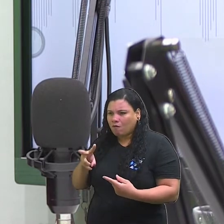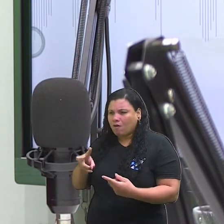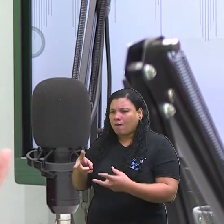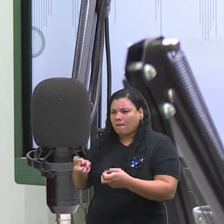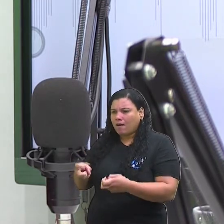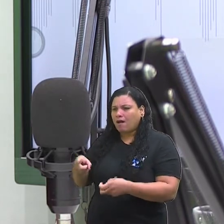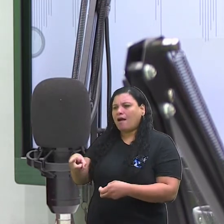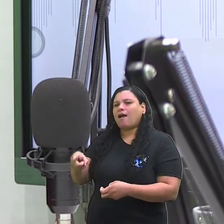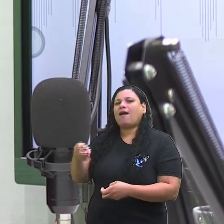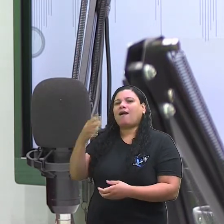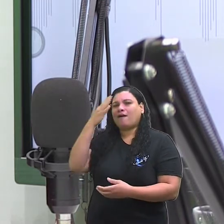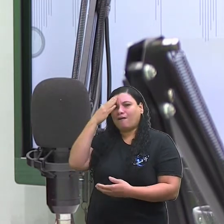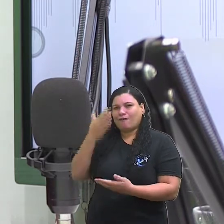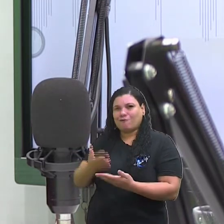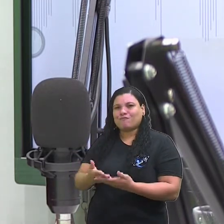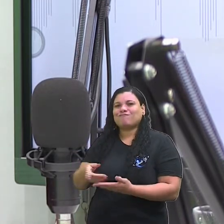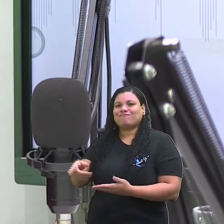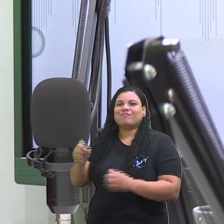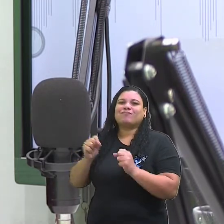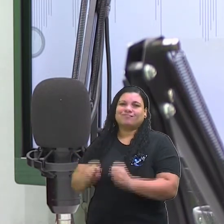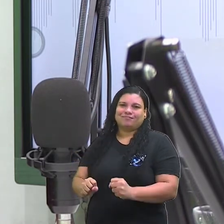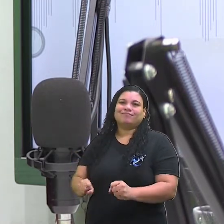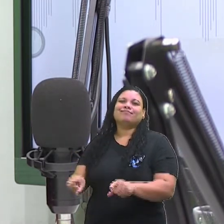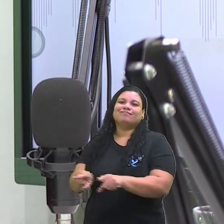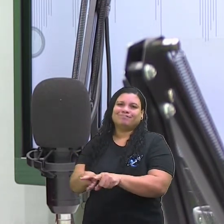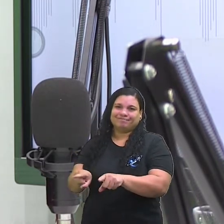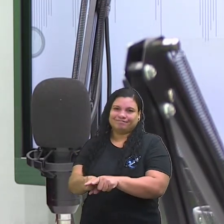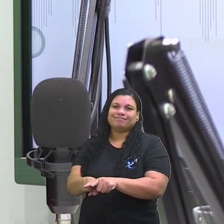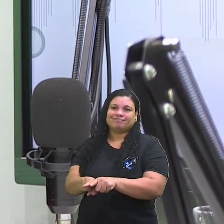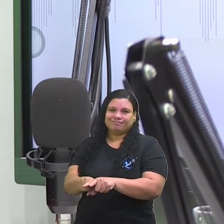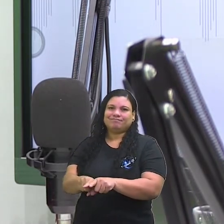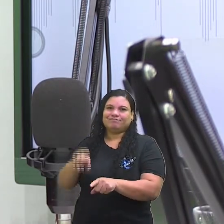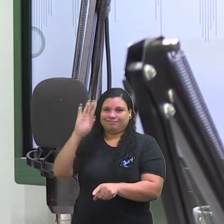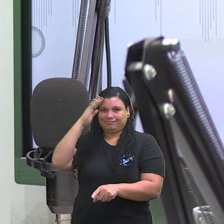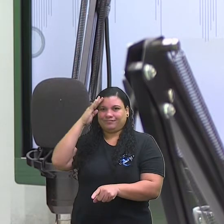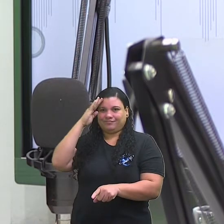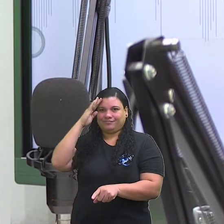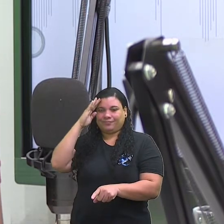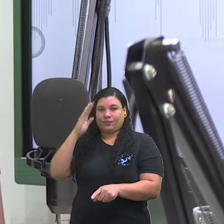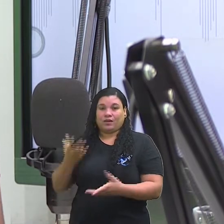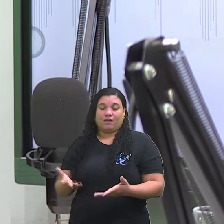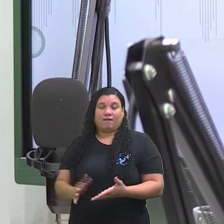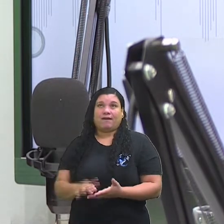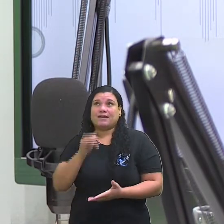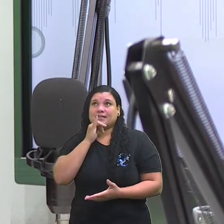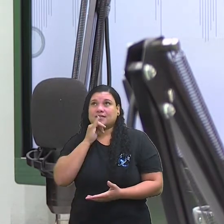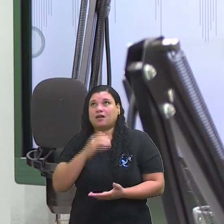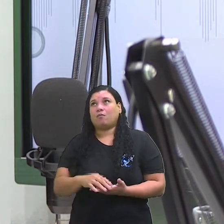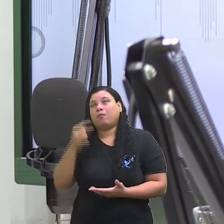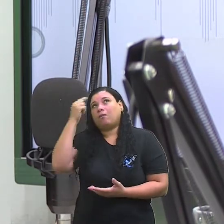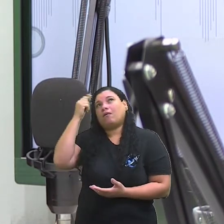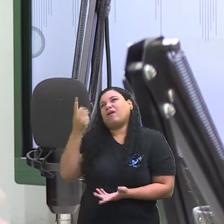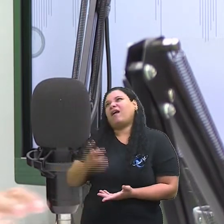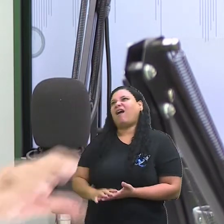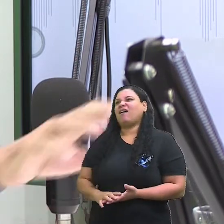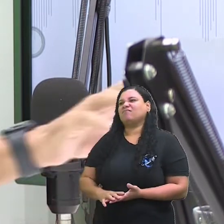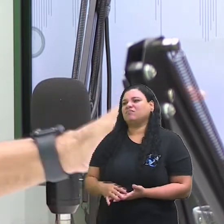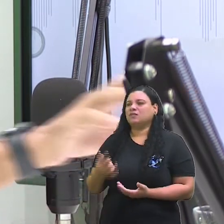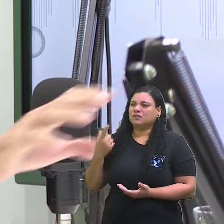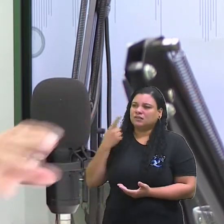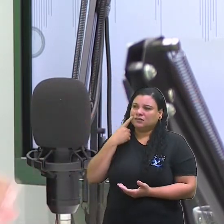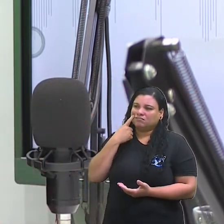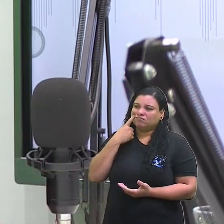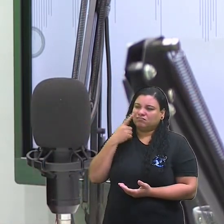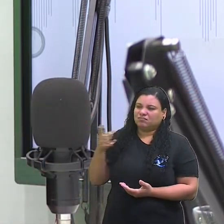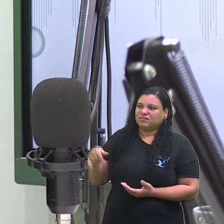com relacionamento. Bem, eu posso deixar o meu filho com este celular aqui, eu posso deixar o meu filho ficar dentro do quarto